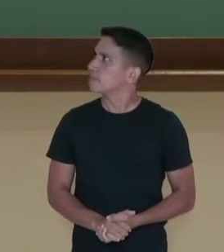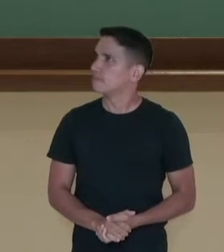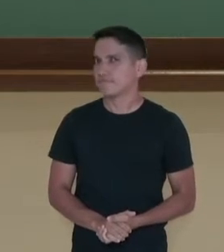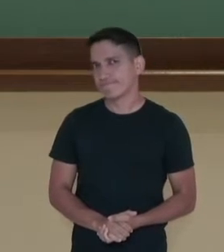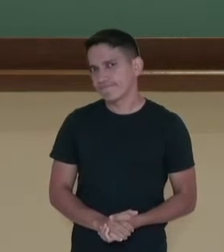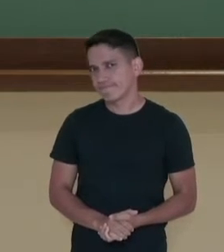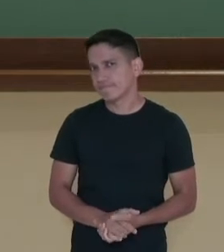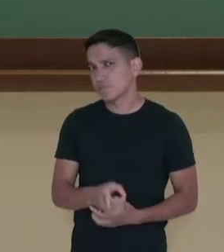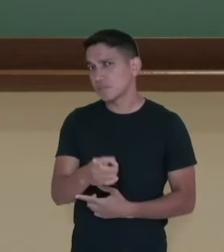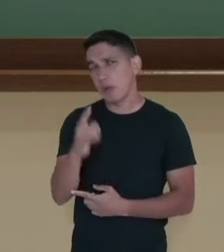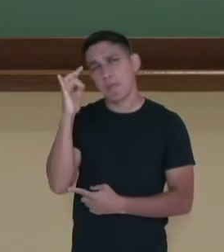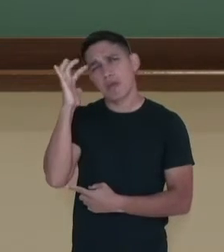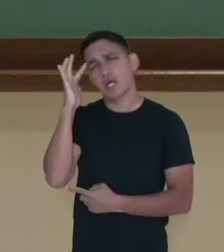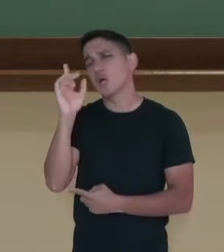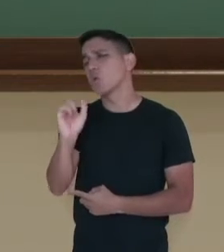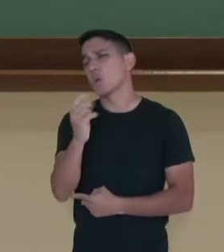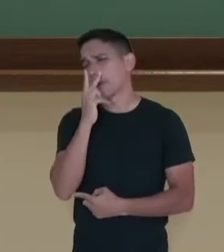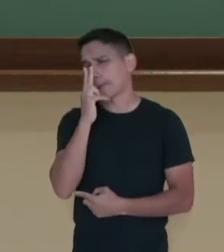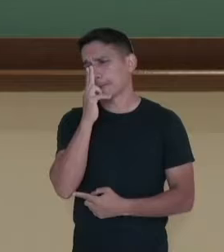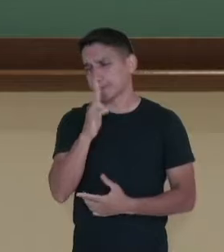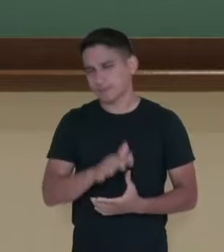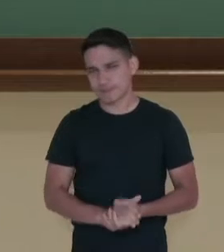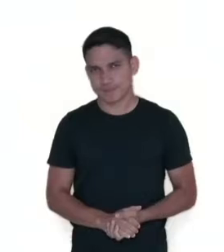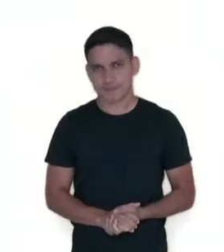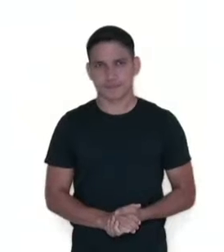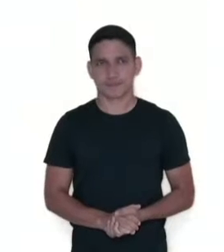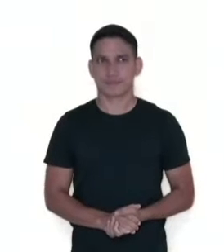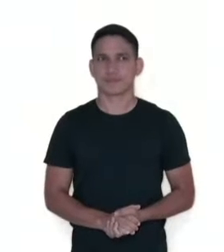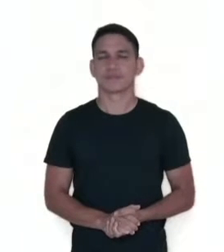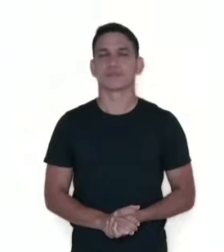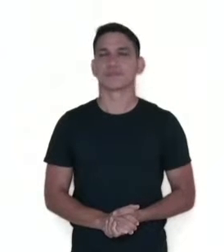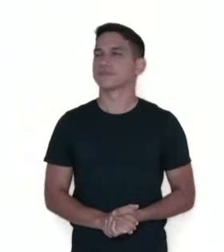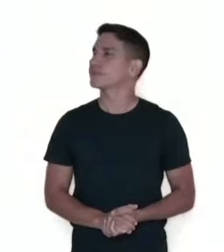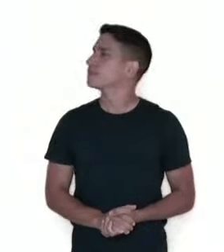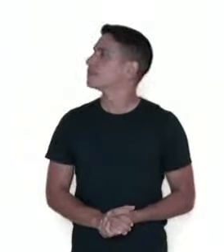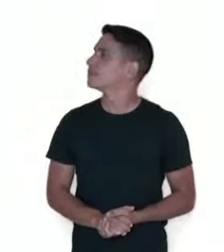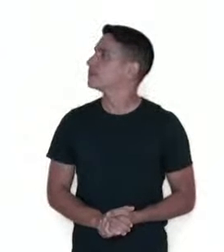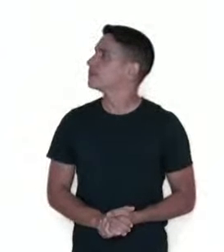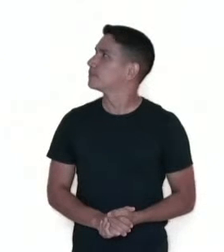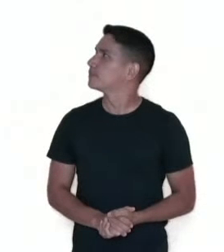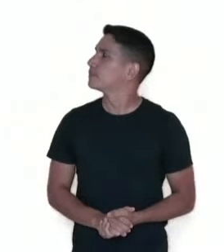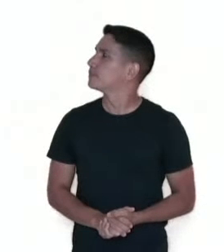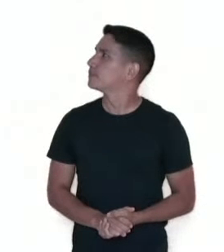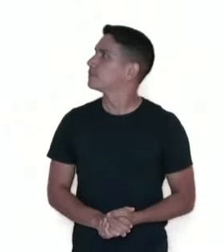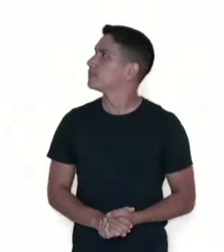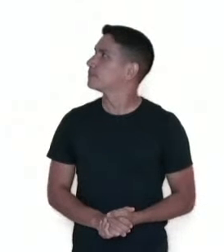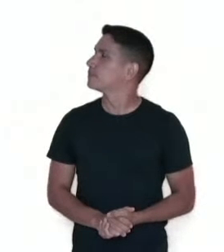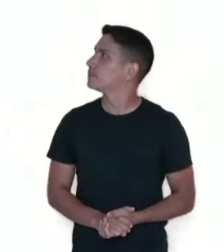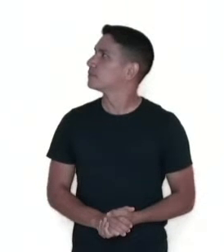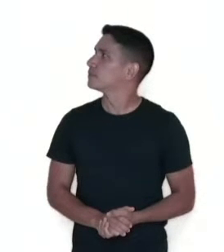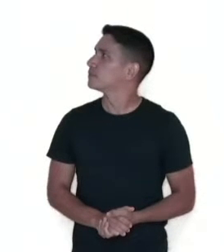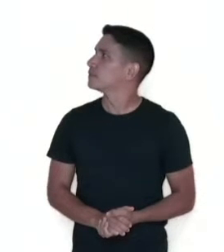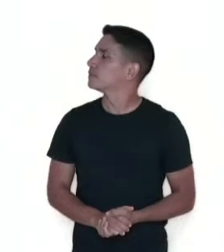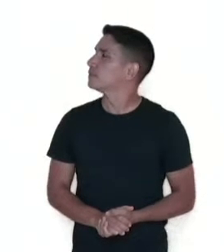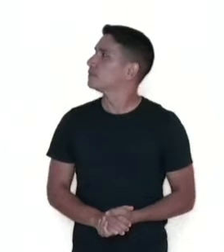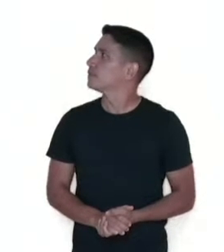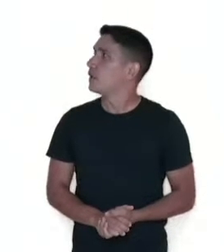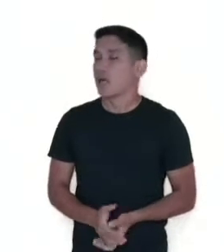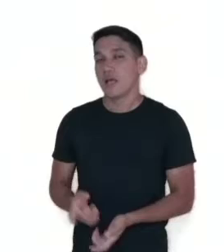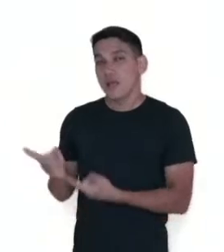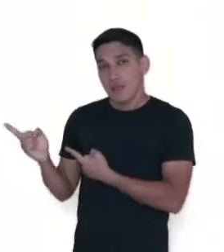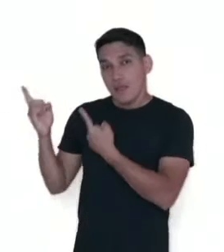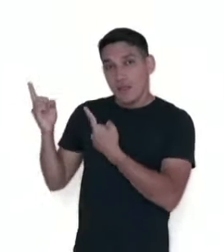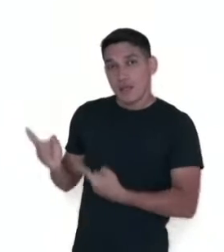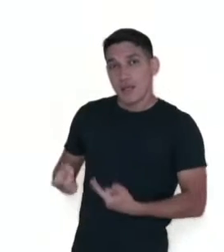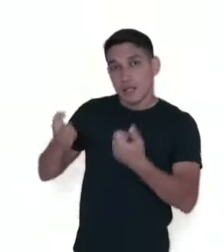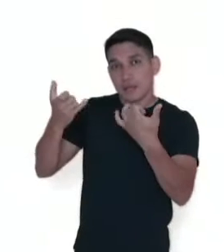parece? Vamos fazer uma reflexão aí, ó. Adotar hábitos saudáveis é importante não solo, ou seja, não